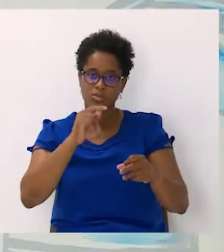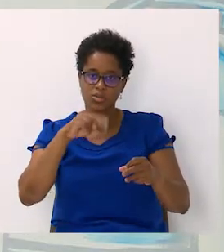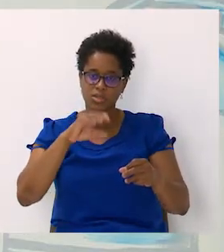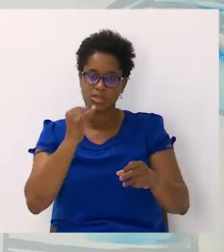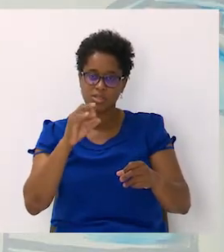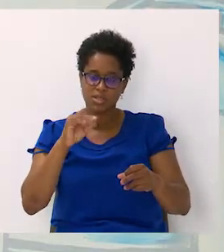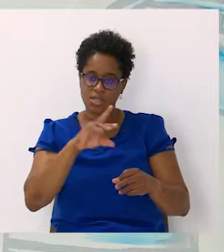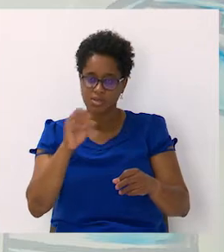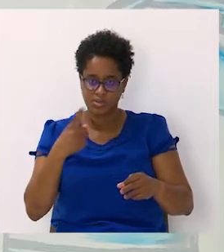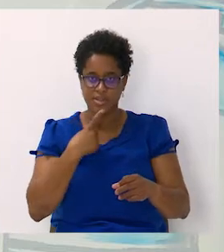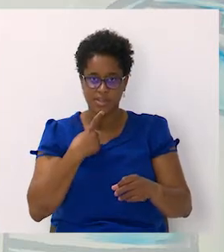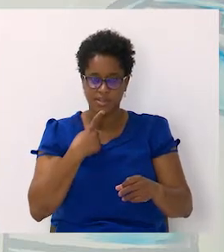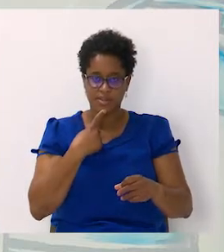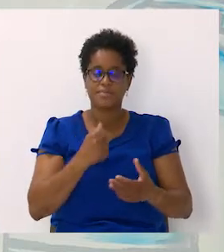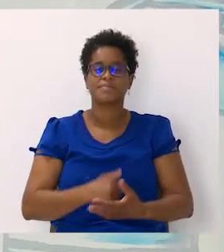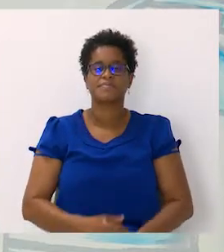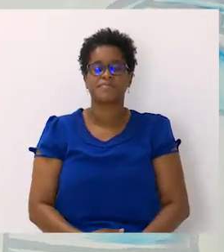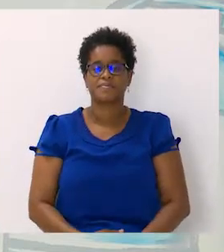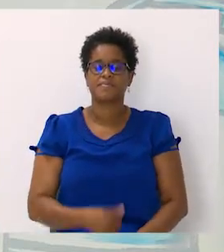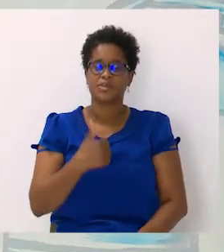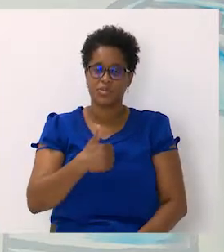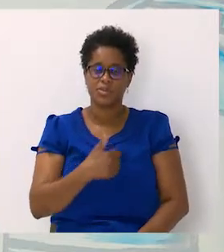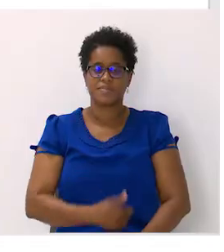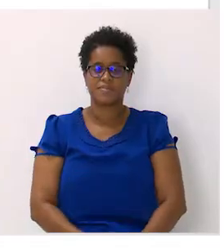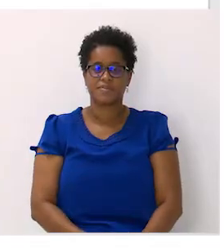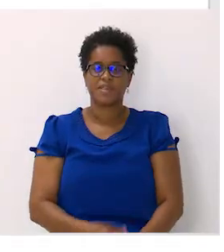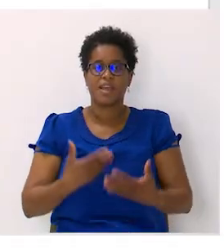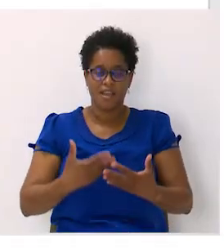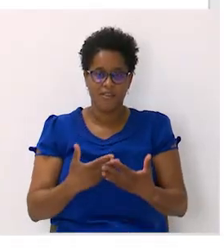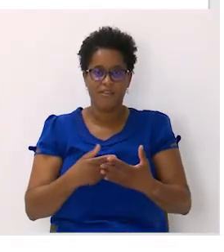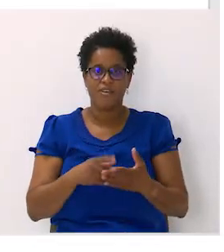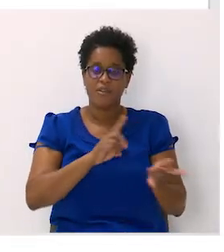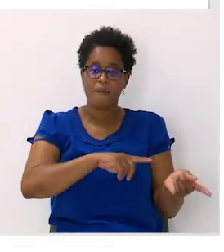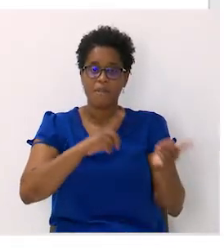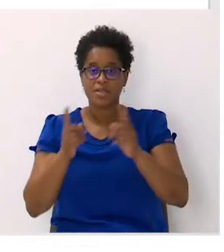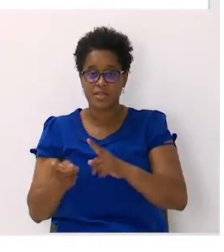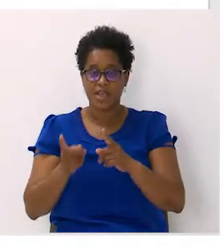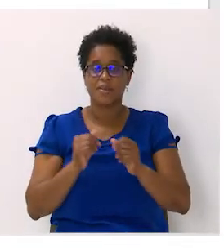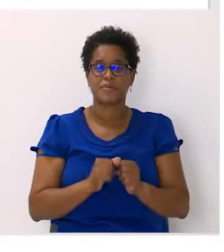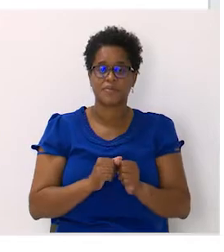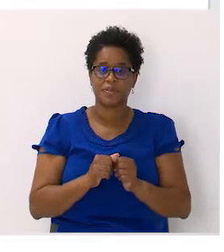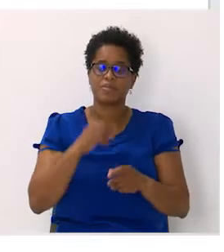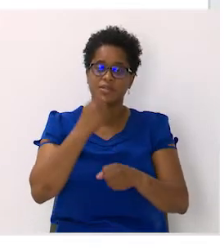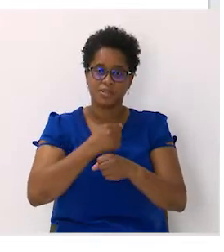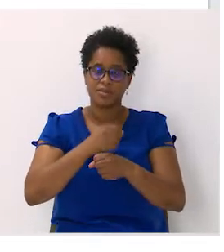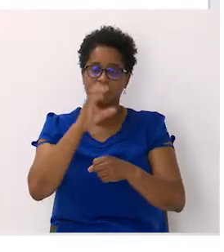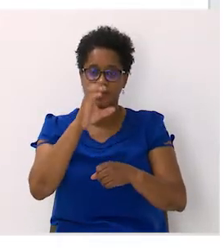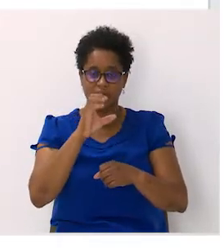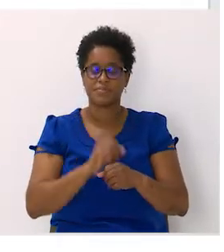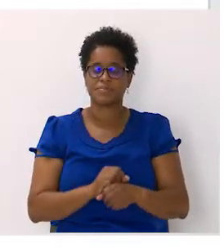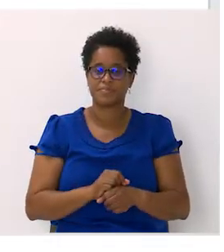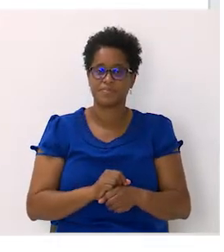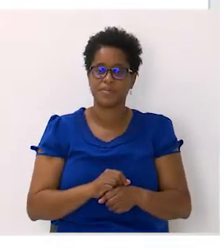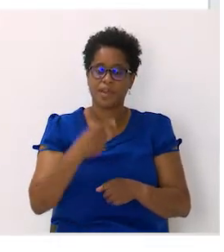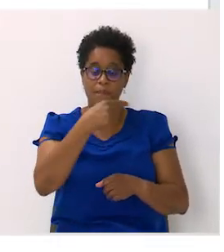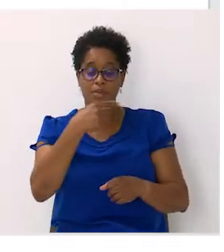potenciação. Entenderam? Muito bem. Vamos passar para exercício C.